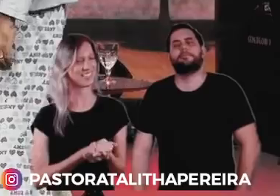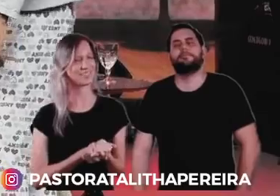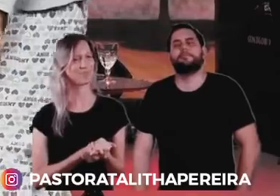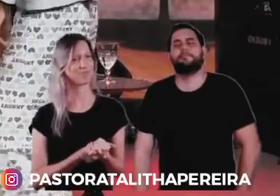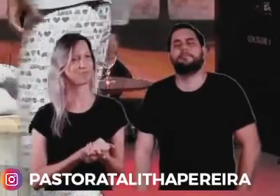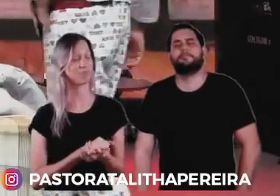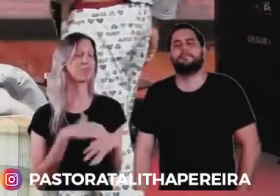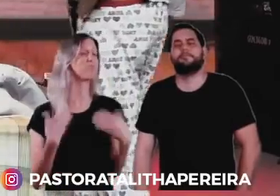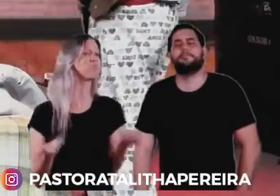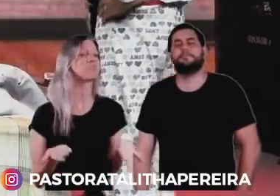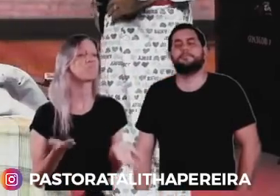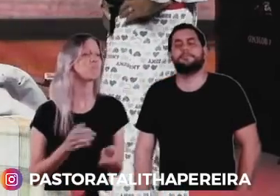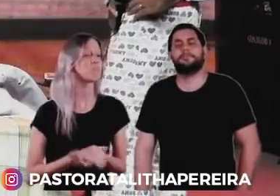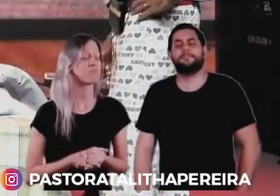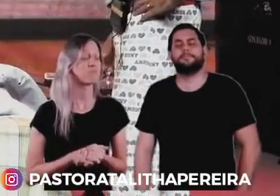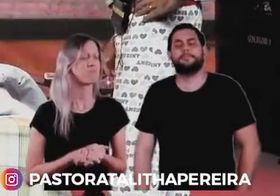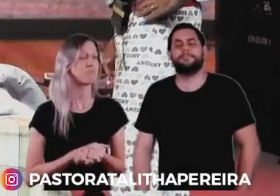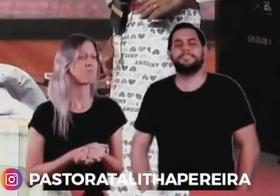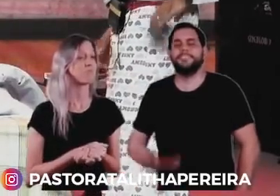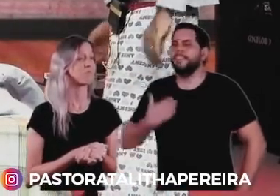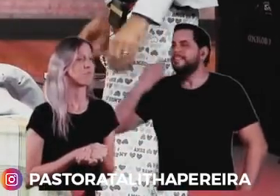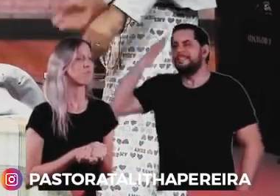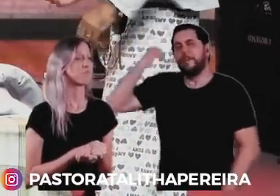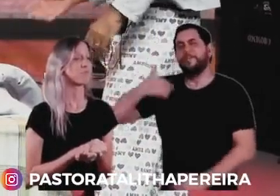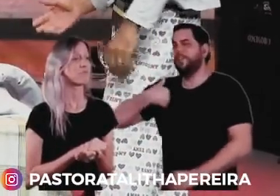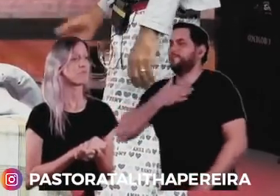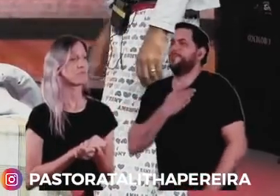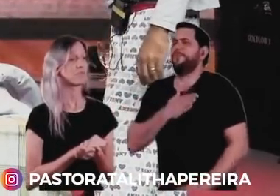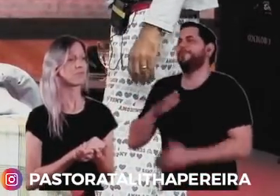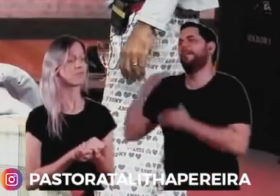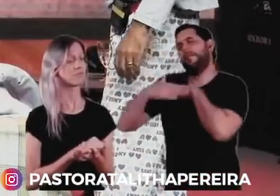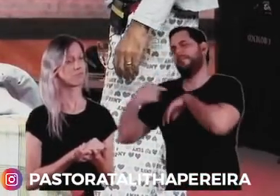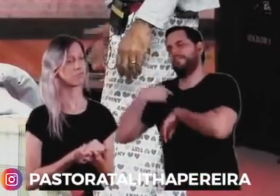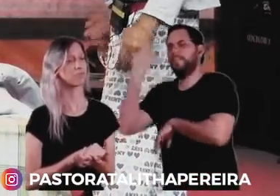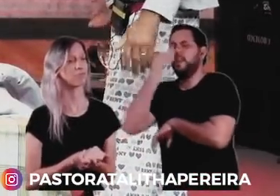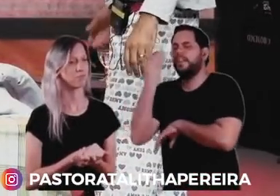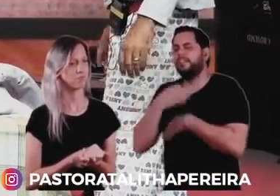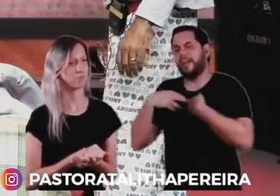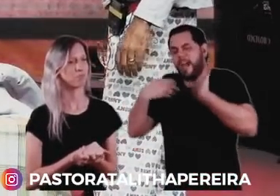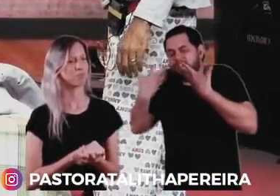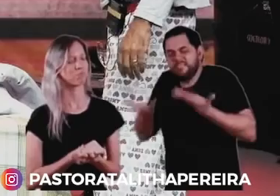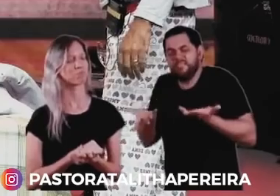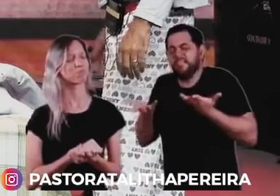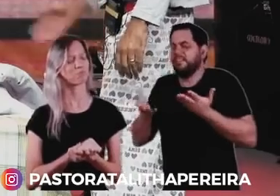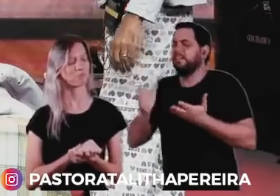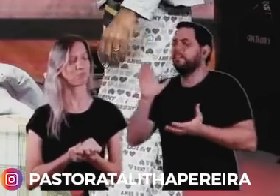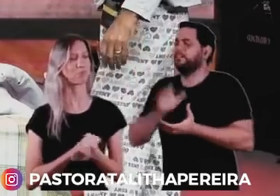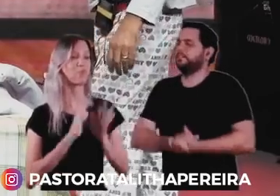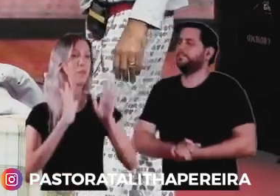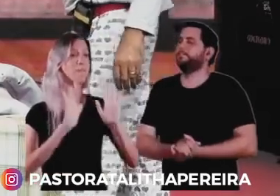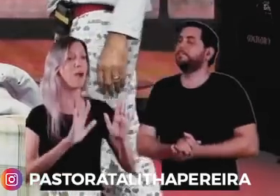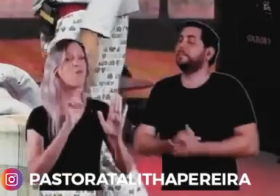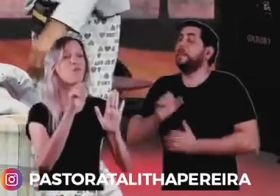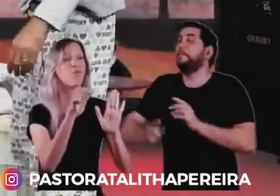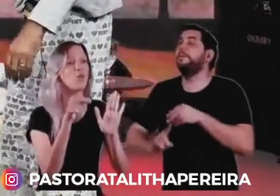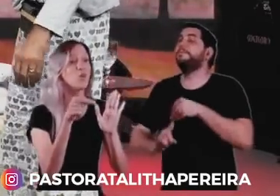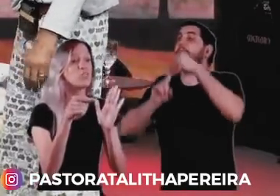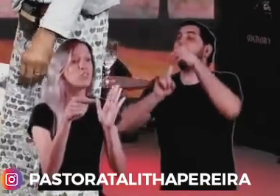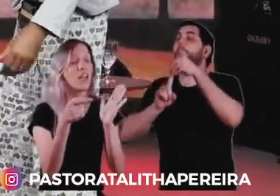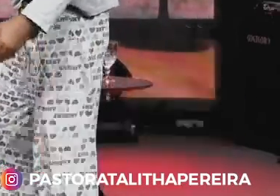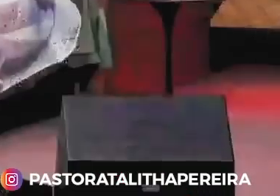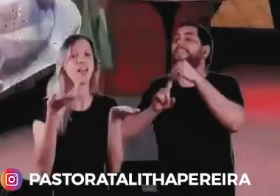E aí? Tu não sabe que eu não gosto que tu me chame de lindo, Ana. Assim. Mas se principalmente você é